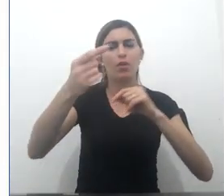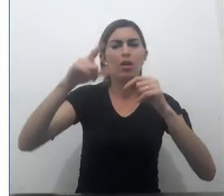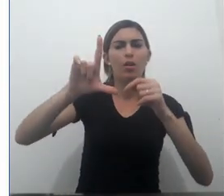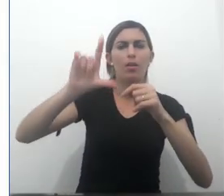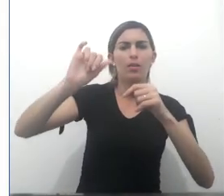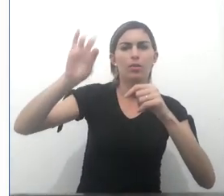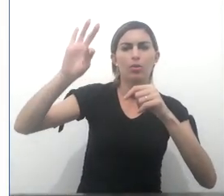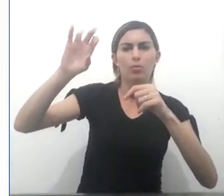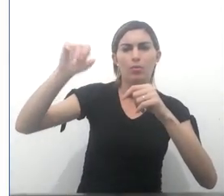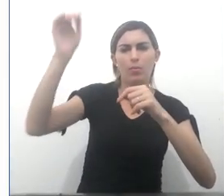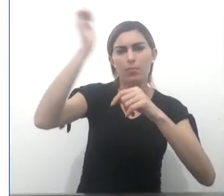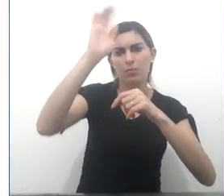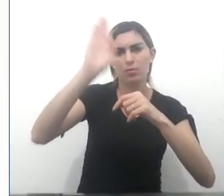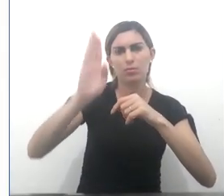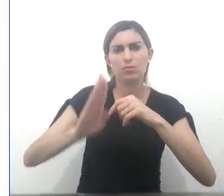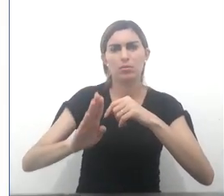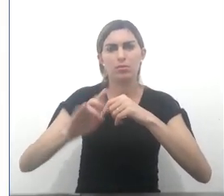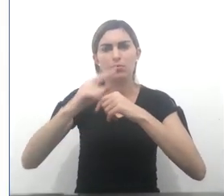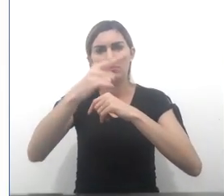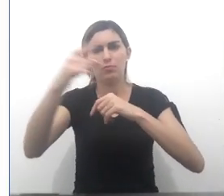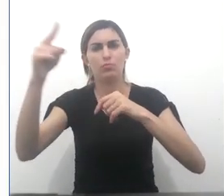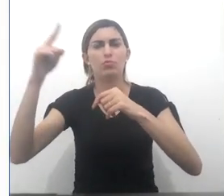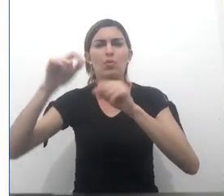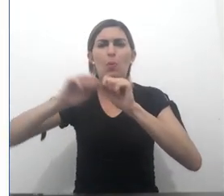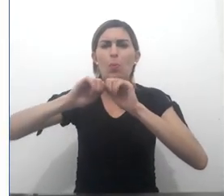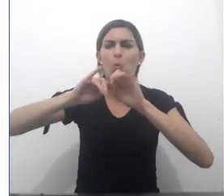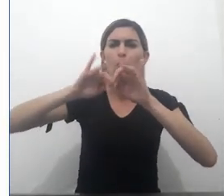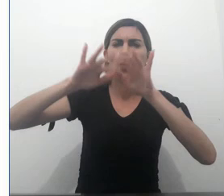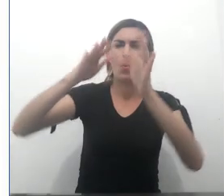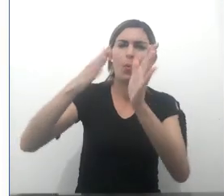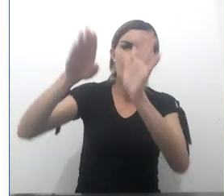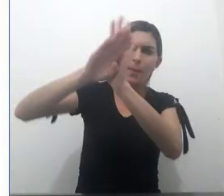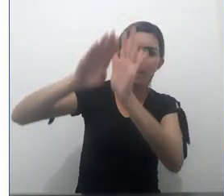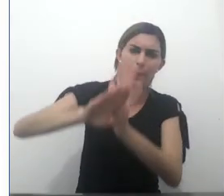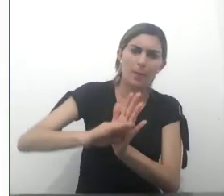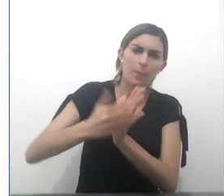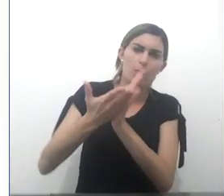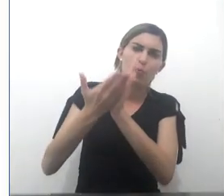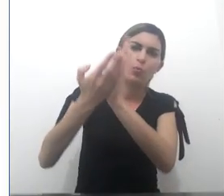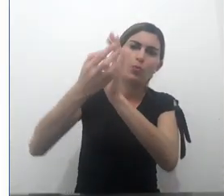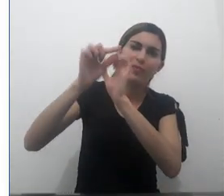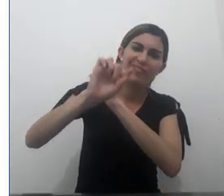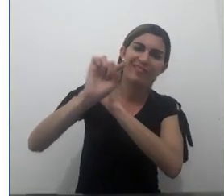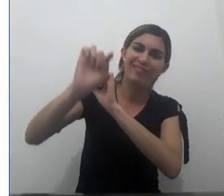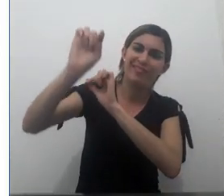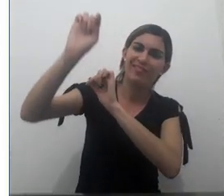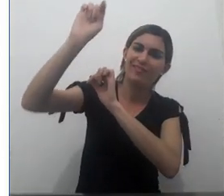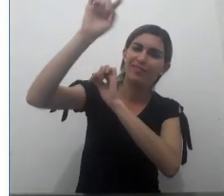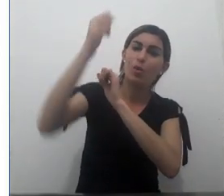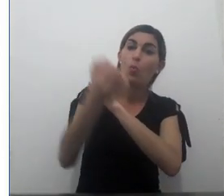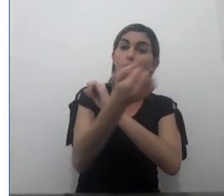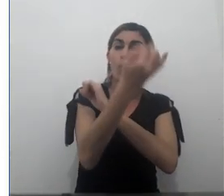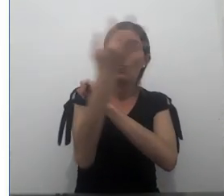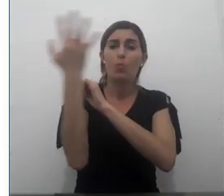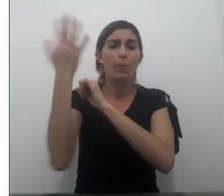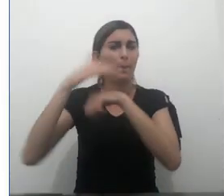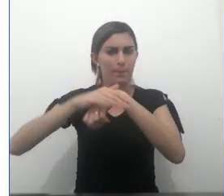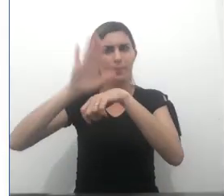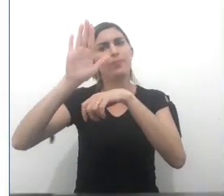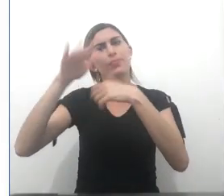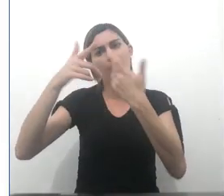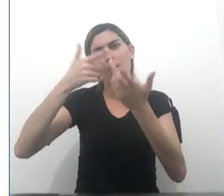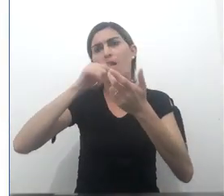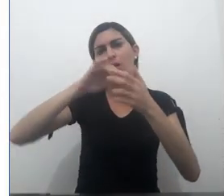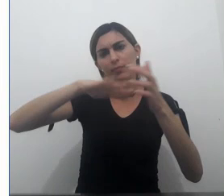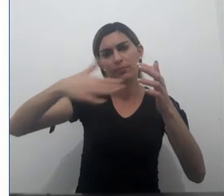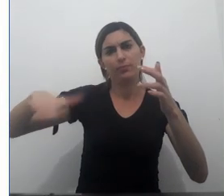aí o litoral brasileiro, tá? Repleto de portos. Lógico que na questão marinha existe uma quantidade